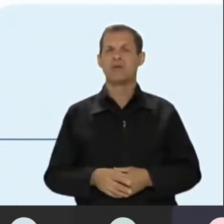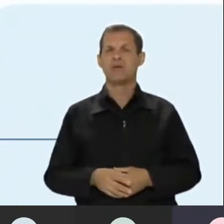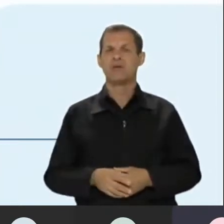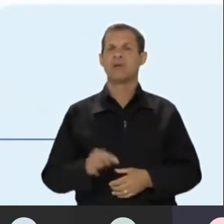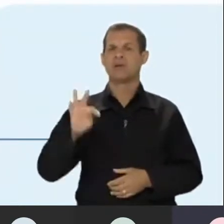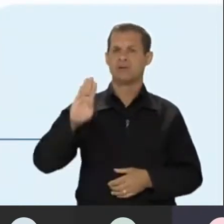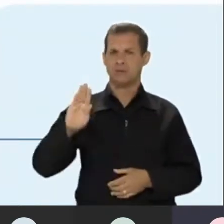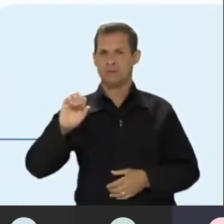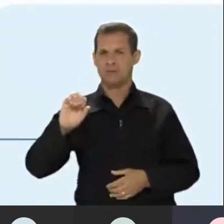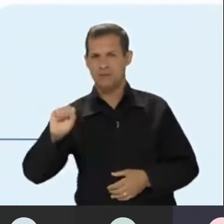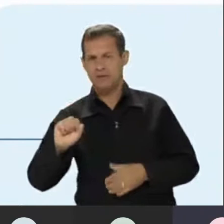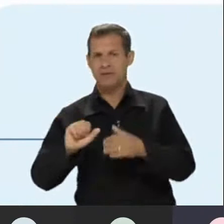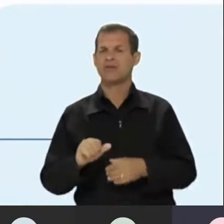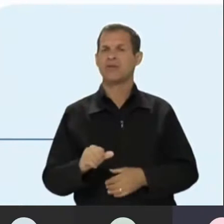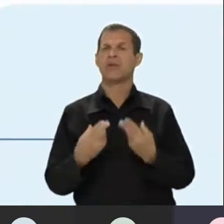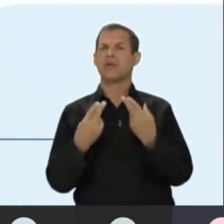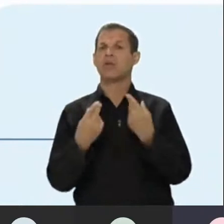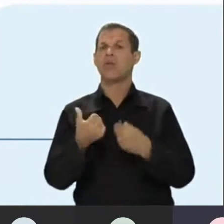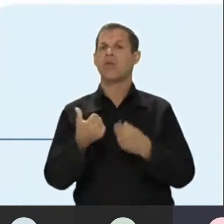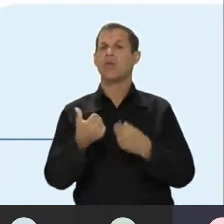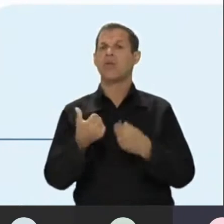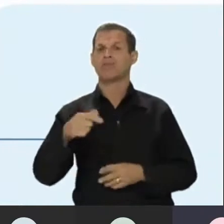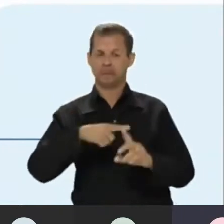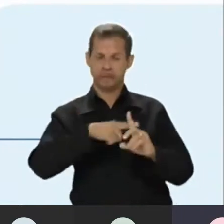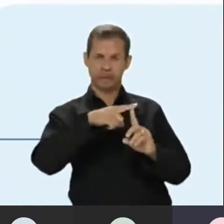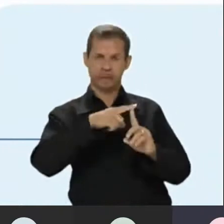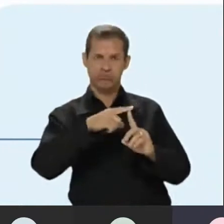seco igual a 11 graus Celsius.